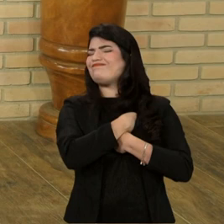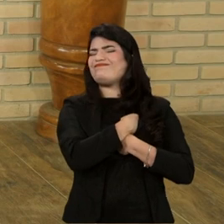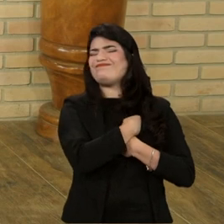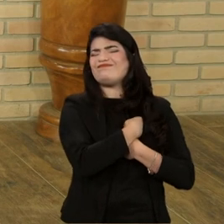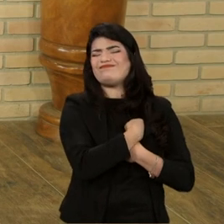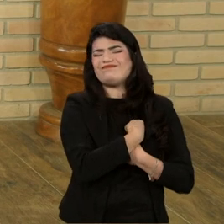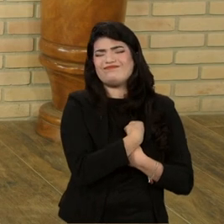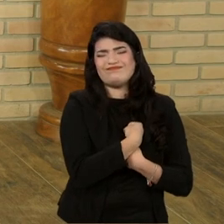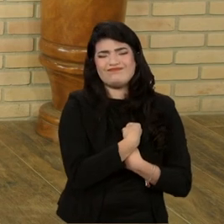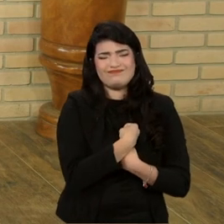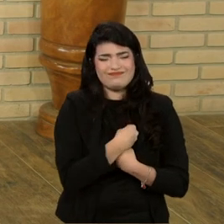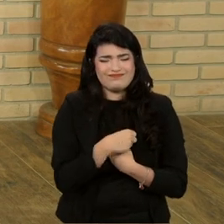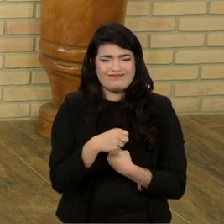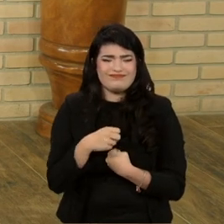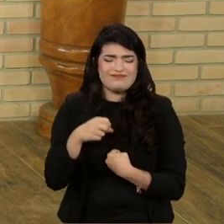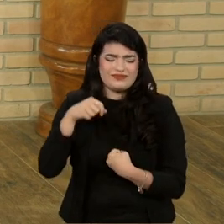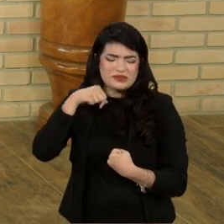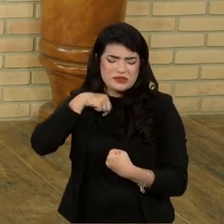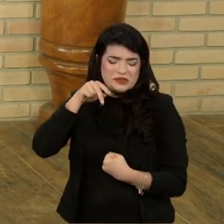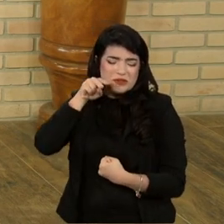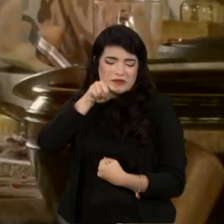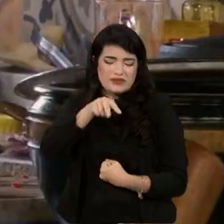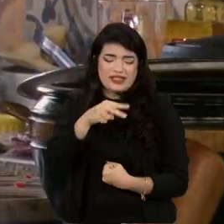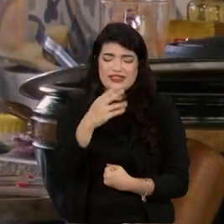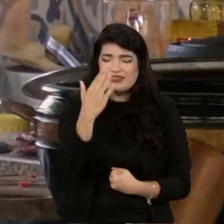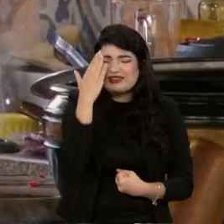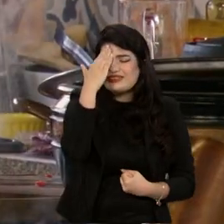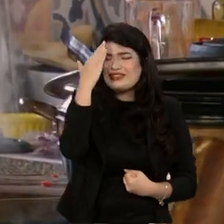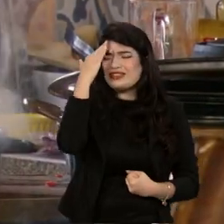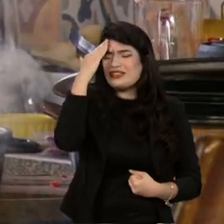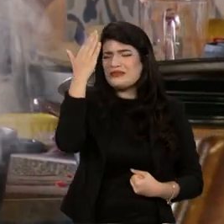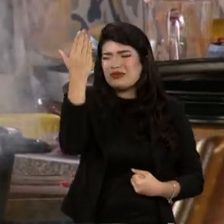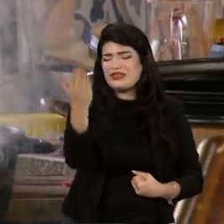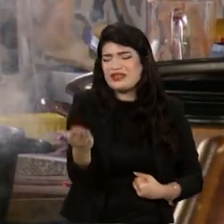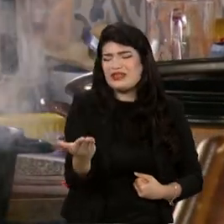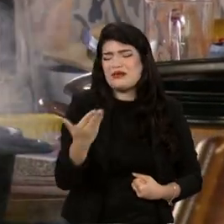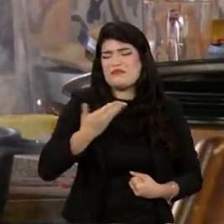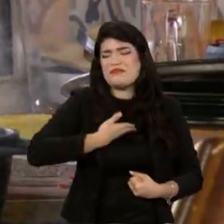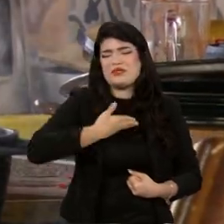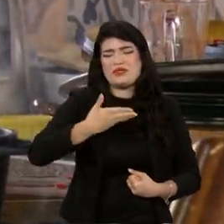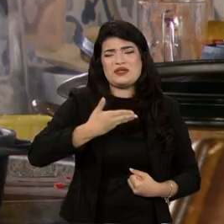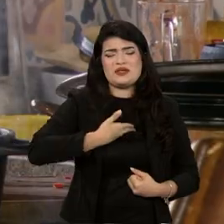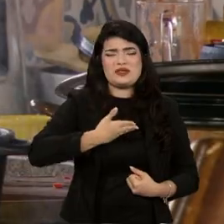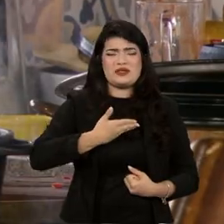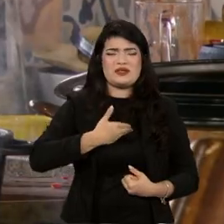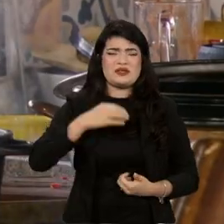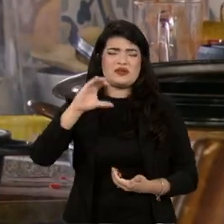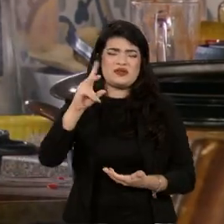coração. Vim saber que o Chico